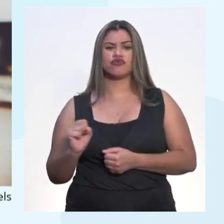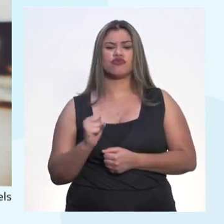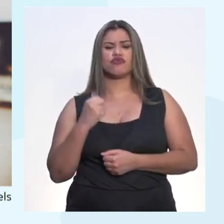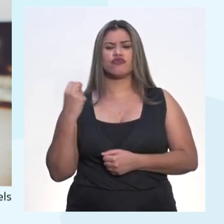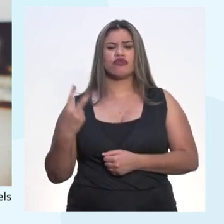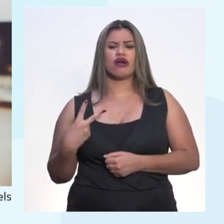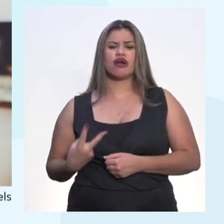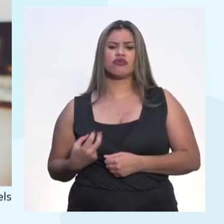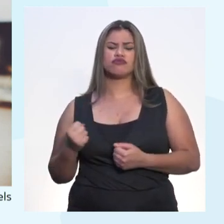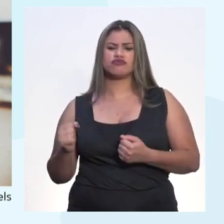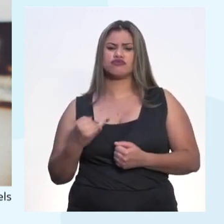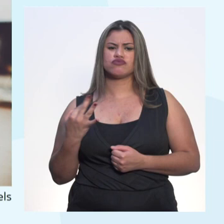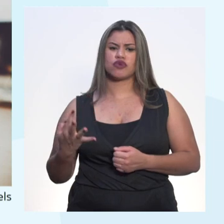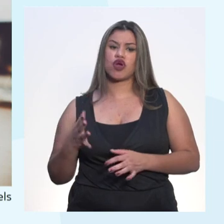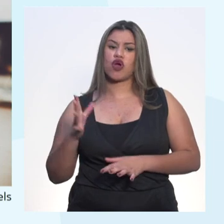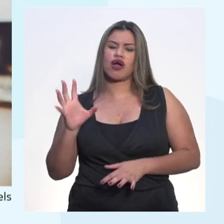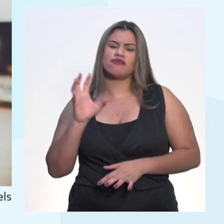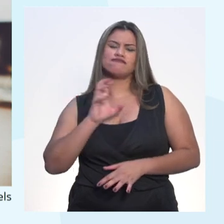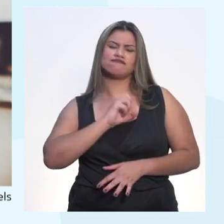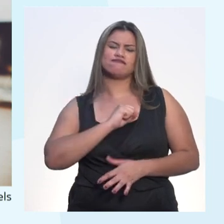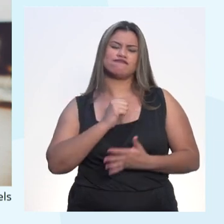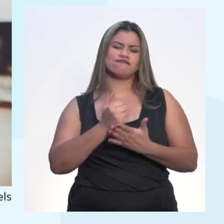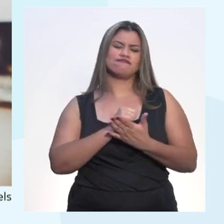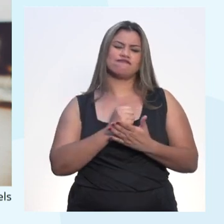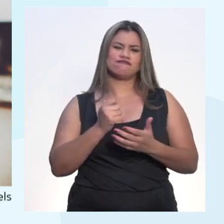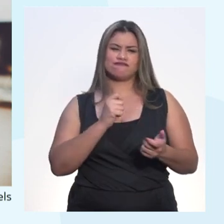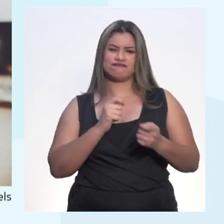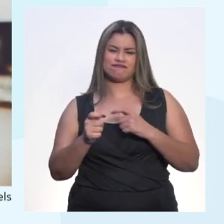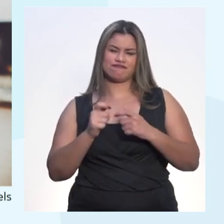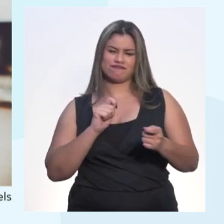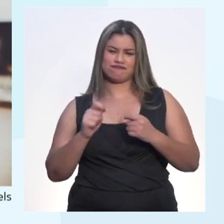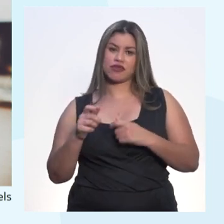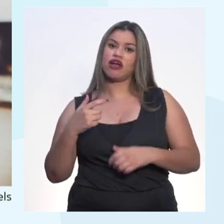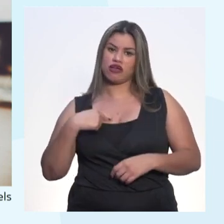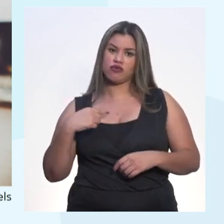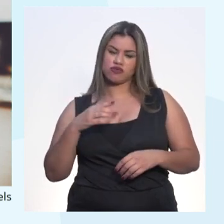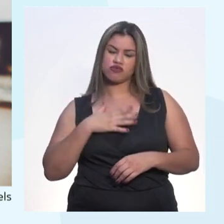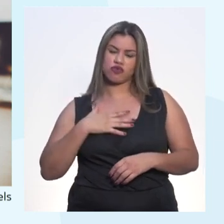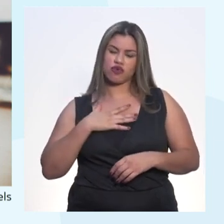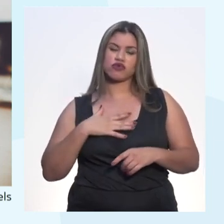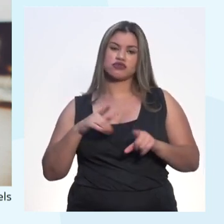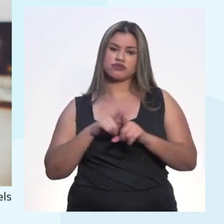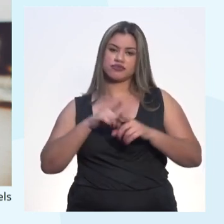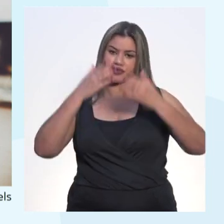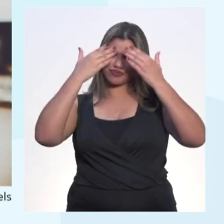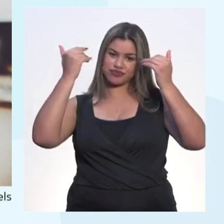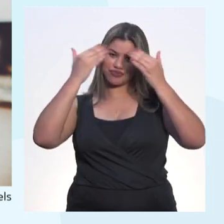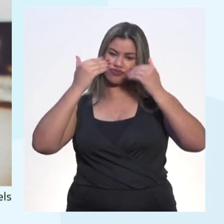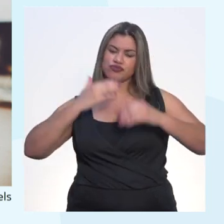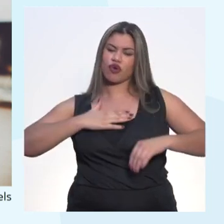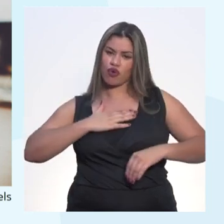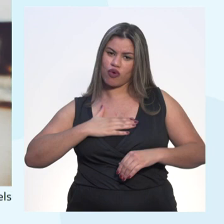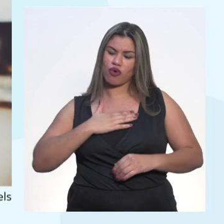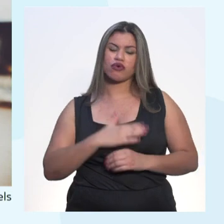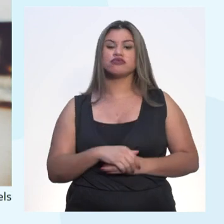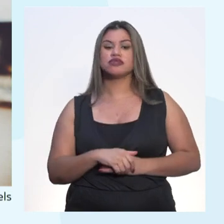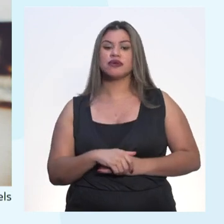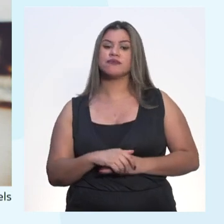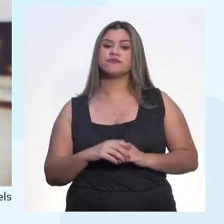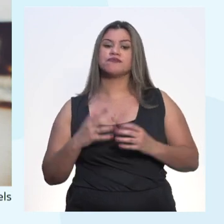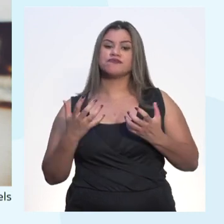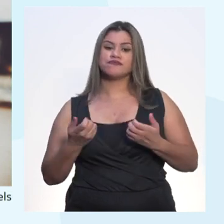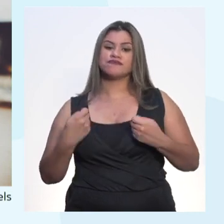valor? Adoro videogame, eu gosto muito de videogame. Eu sei que o Jonas também gosta. E quero comprar